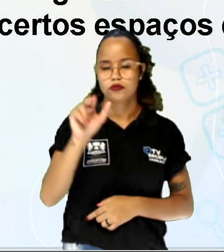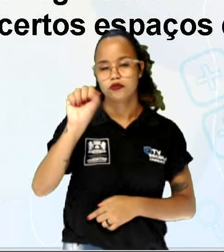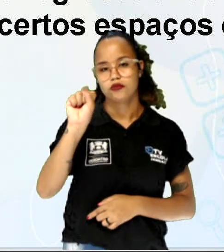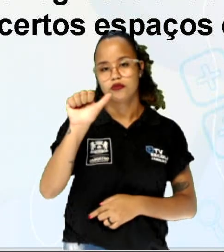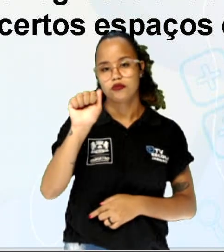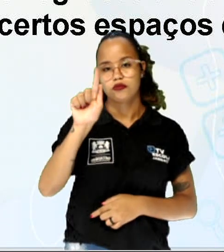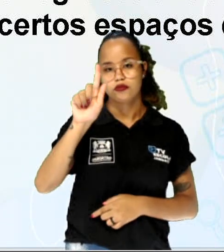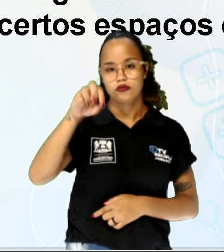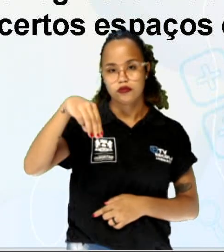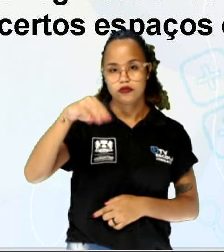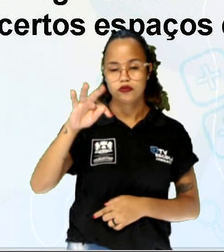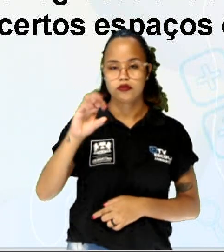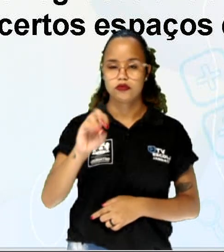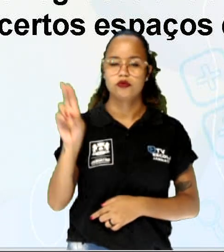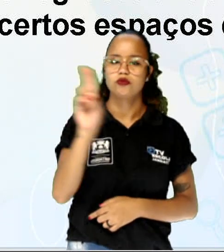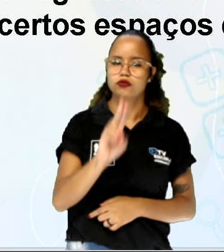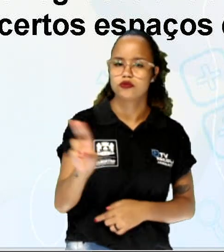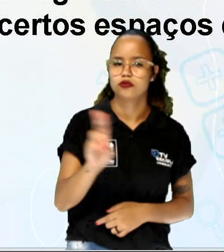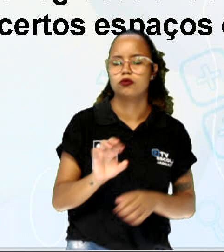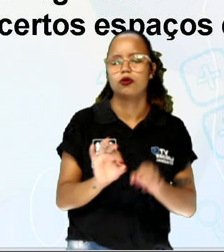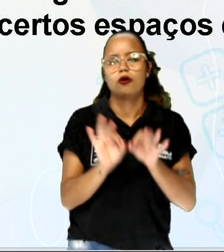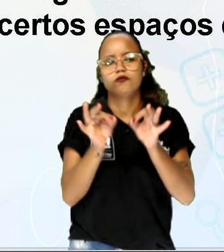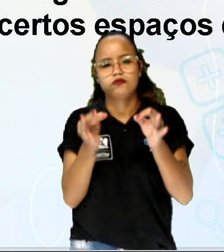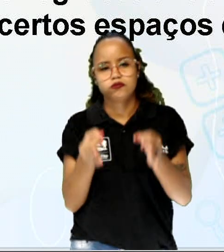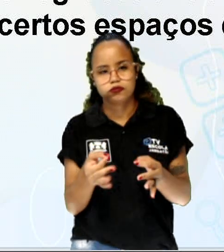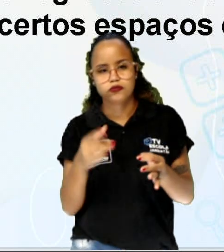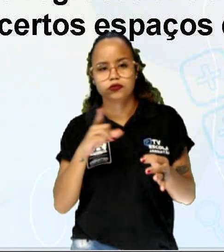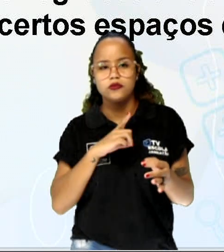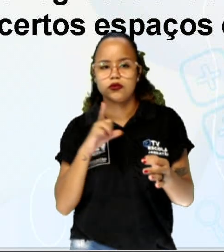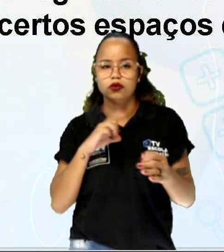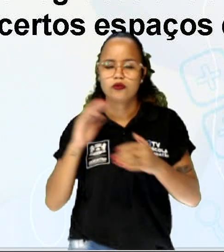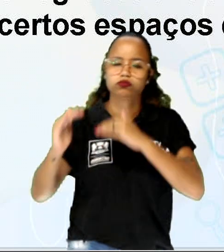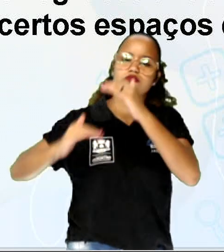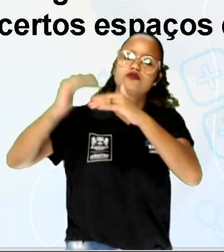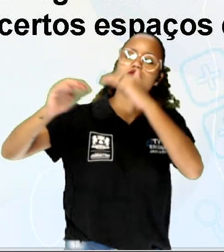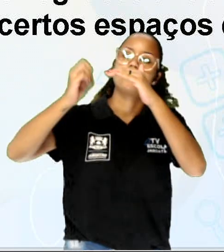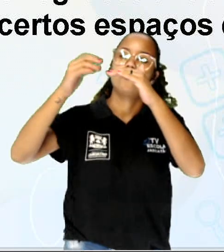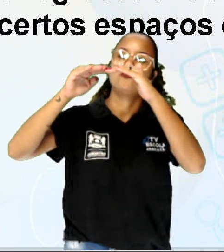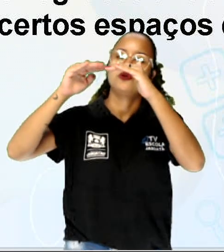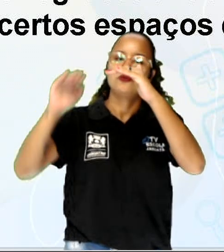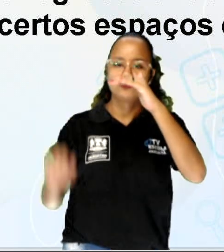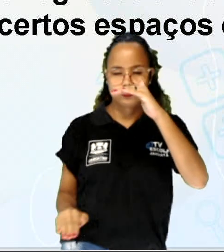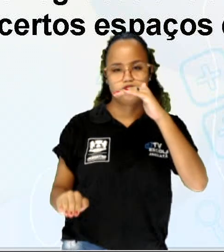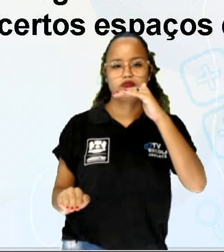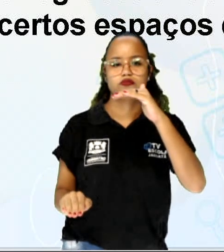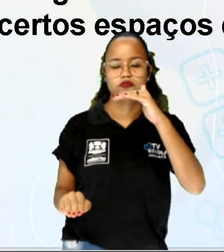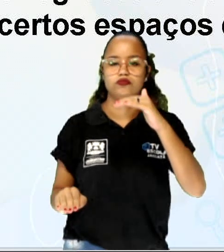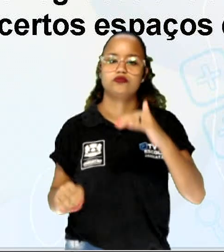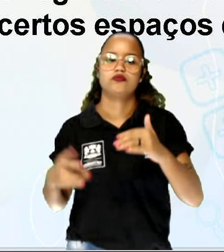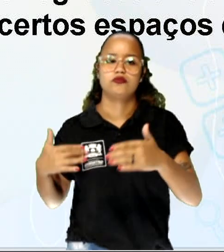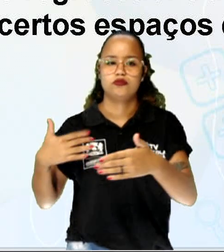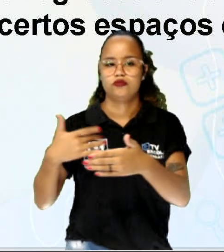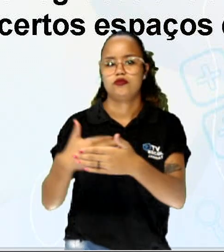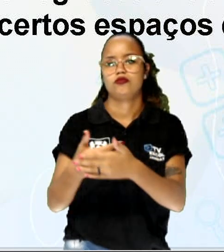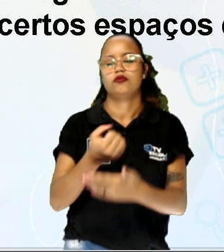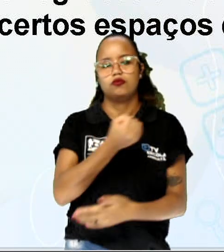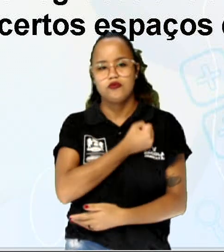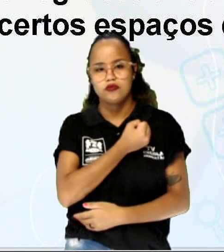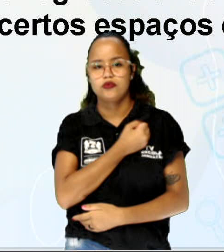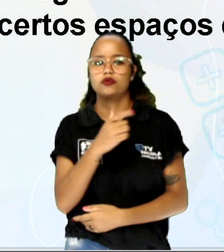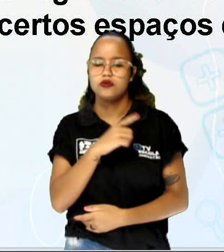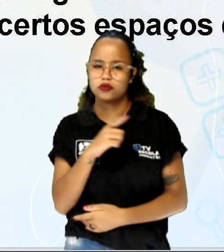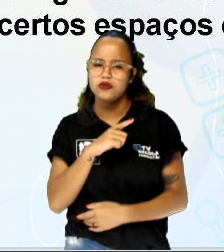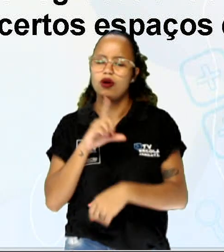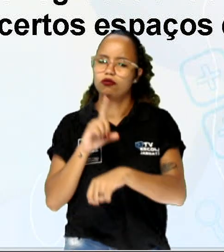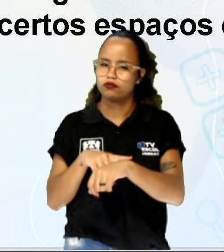Ele é utilizado para exemplificar parâmetros de evolução e regressão, ou seja, sequências numéricas presentes em certos espaços de